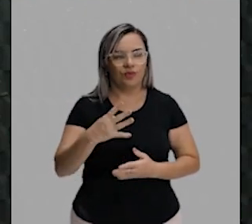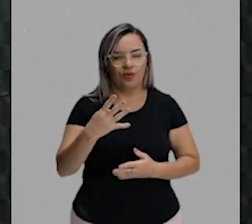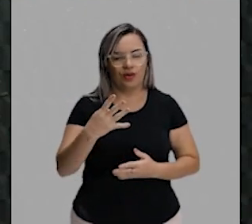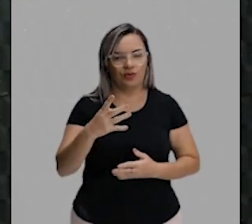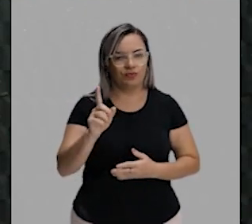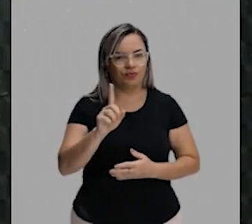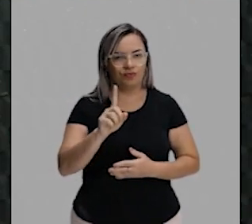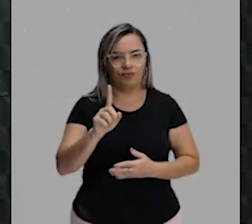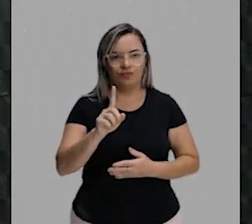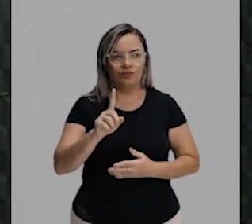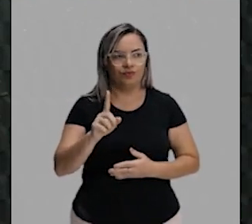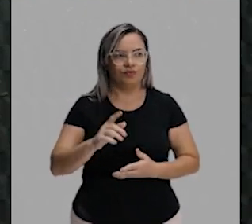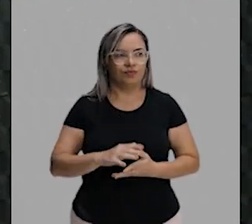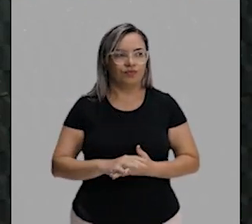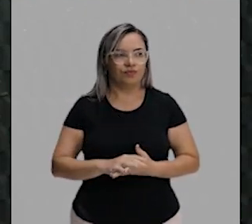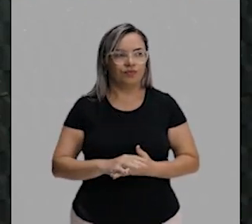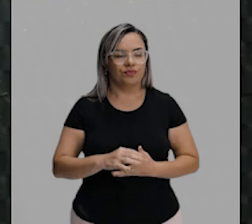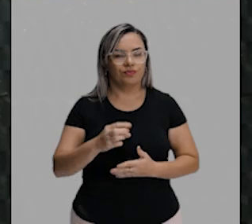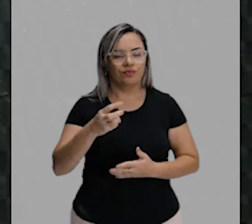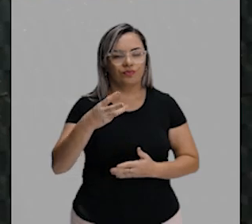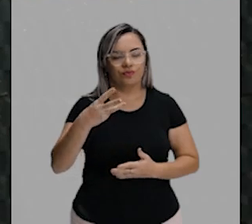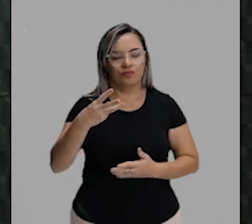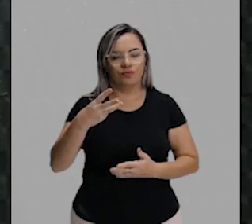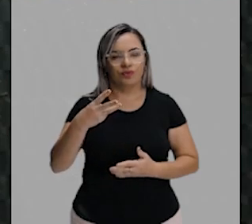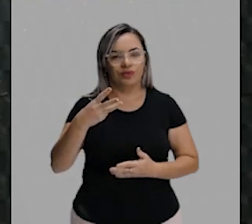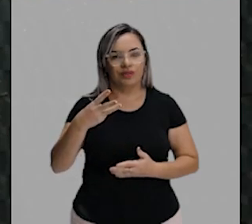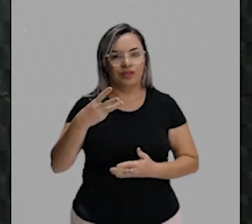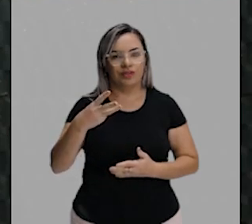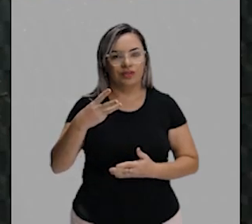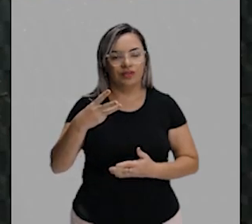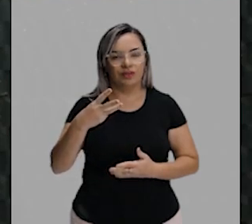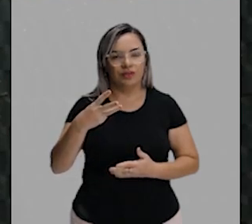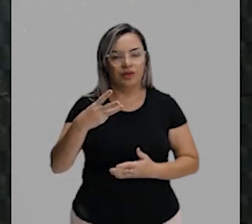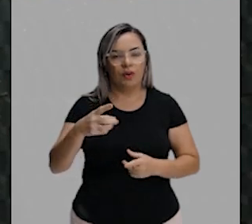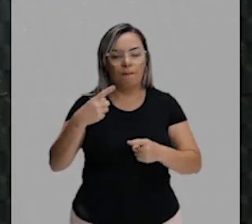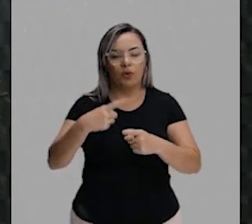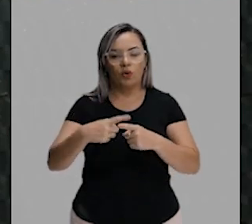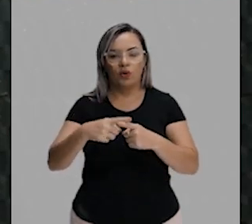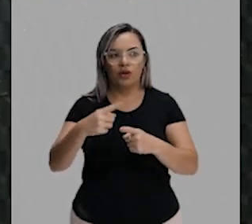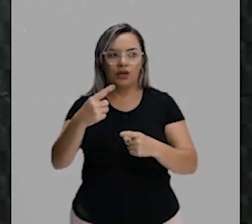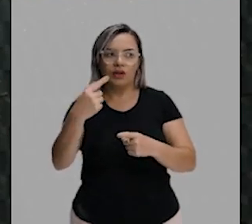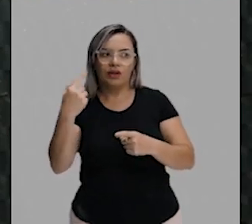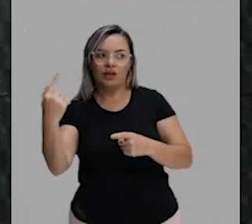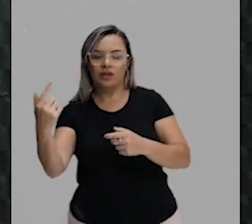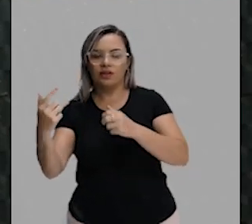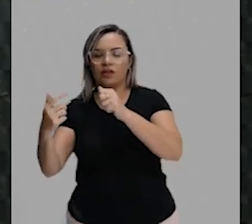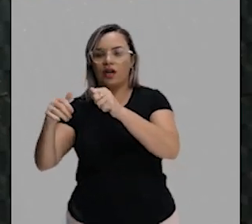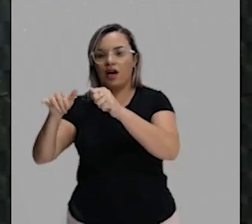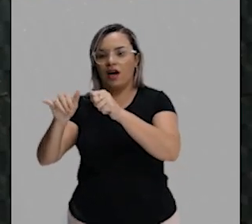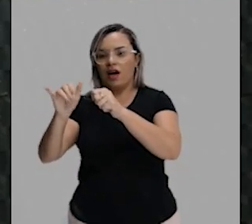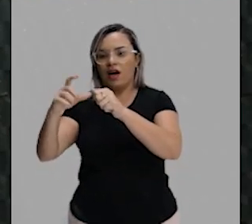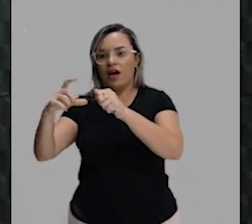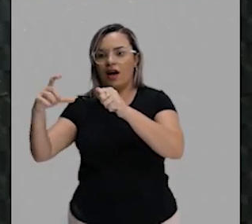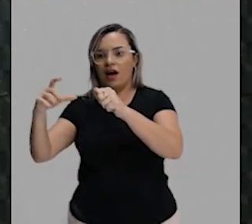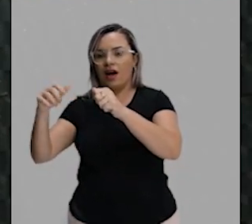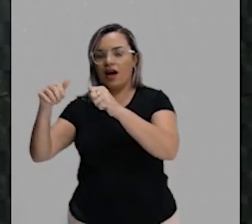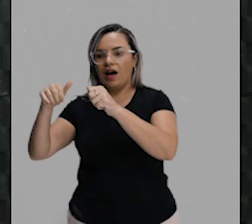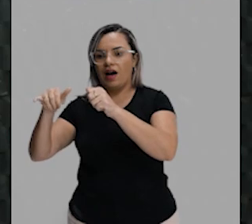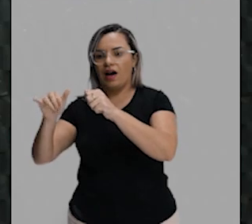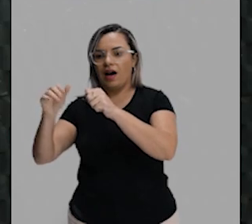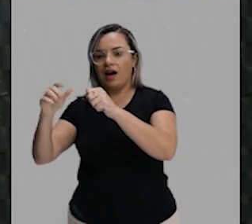4. Vai ser o quê? 3, porque eu tenho apenas 3 situações em que os indivíduos vão